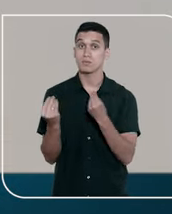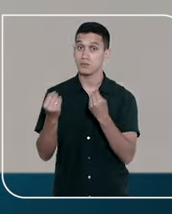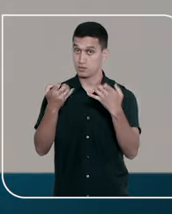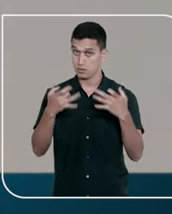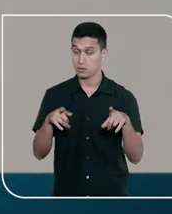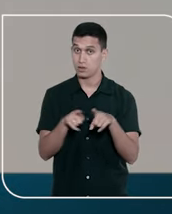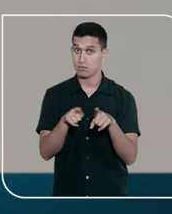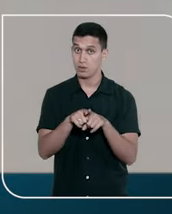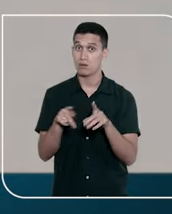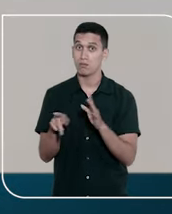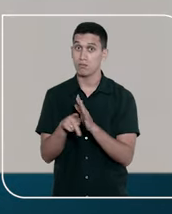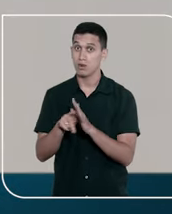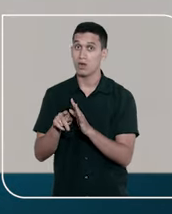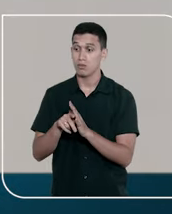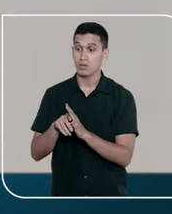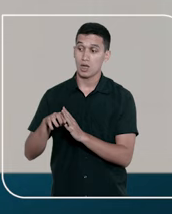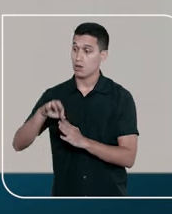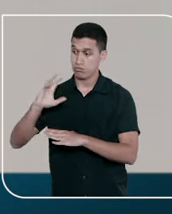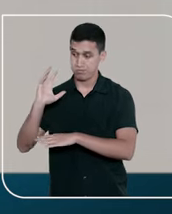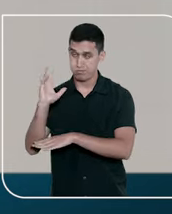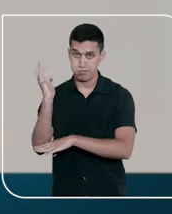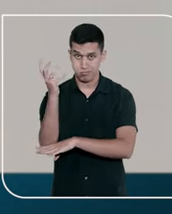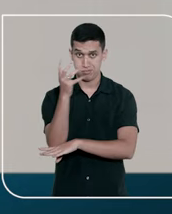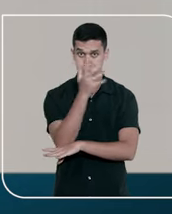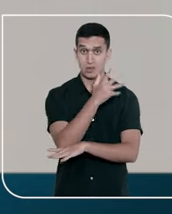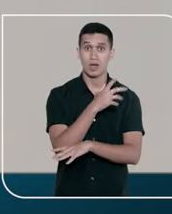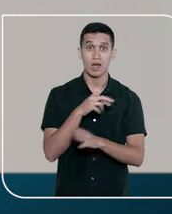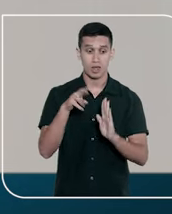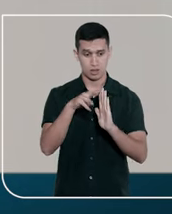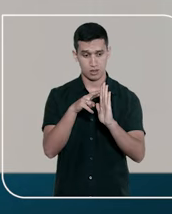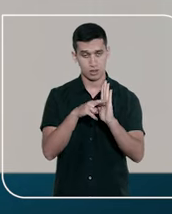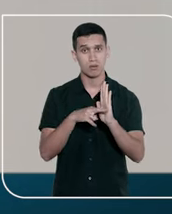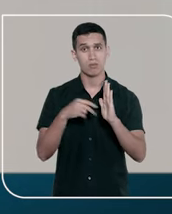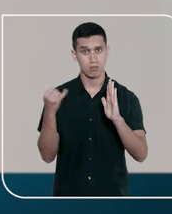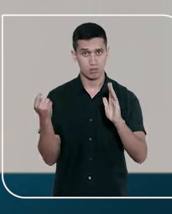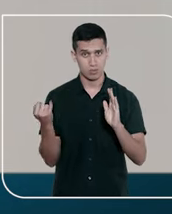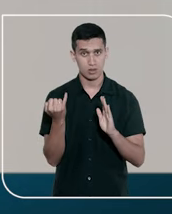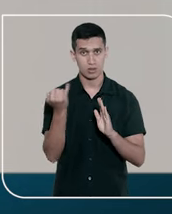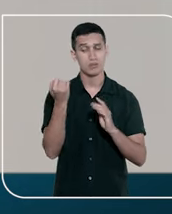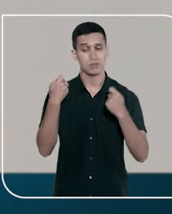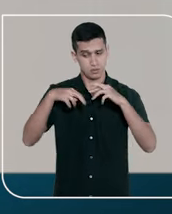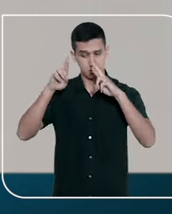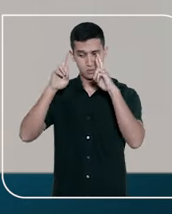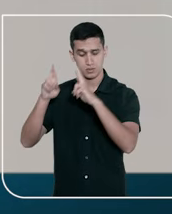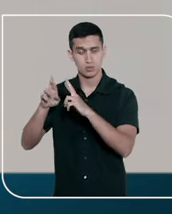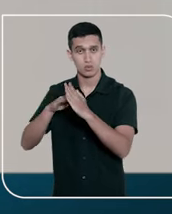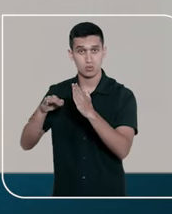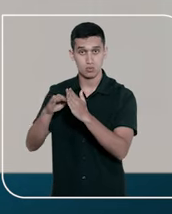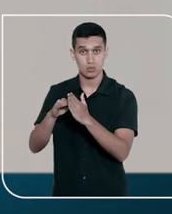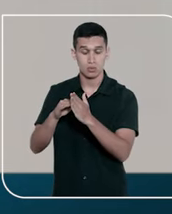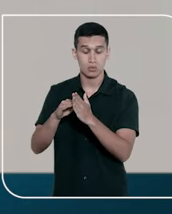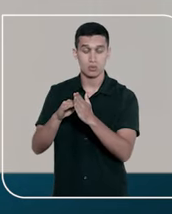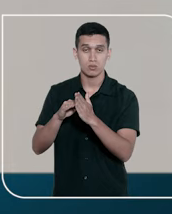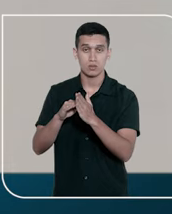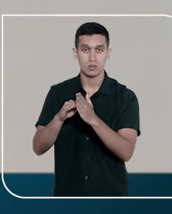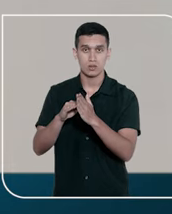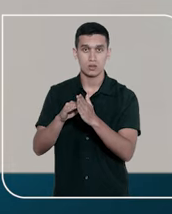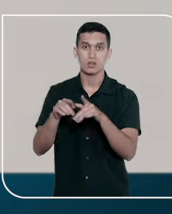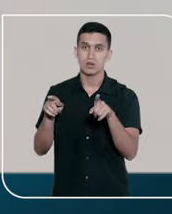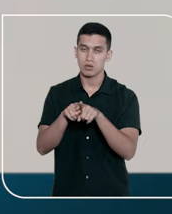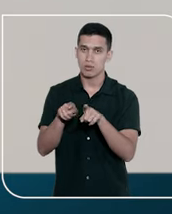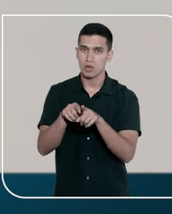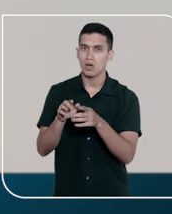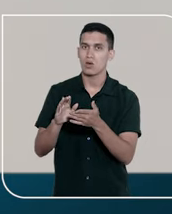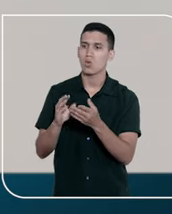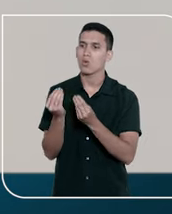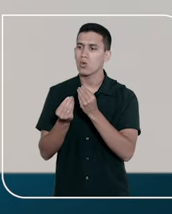em meio ambiente, existem regras importantes também previstas nesse tratado, nos seus vários anexos, sobre como as regras ambientais